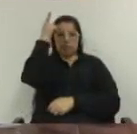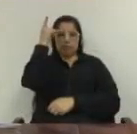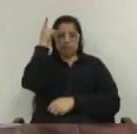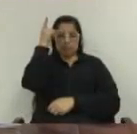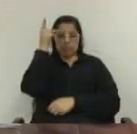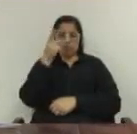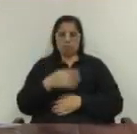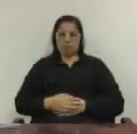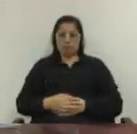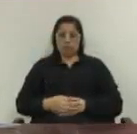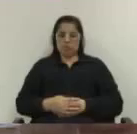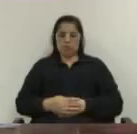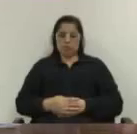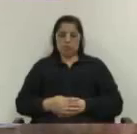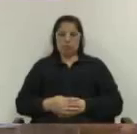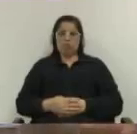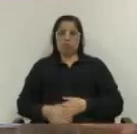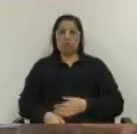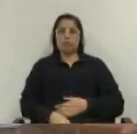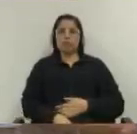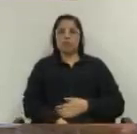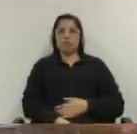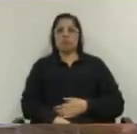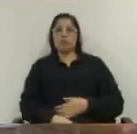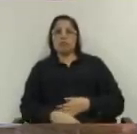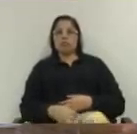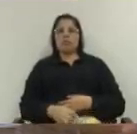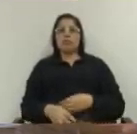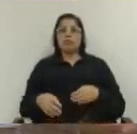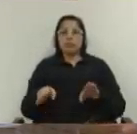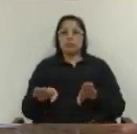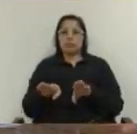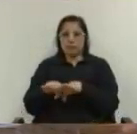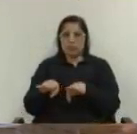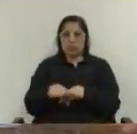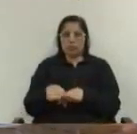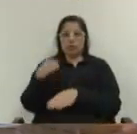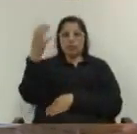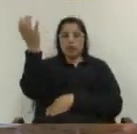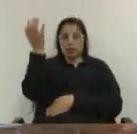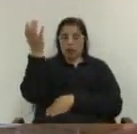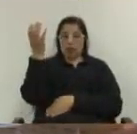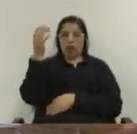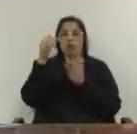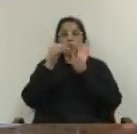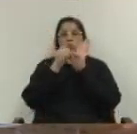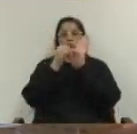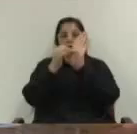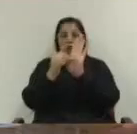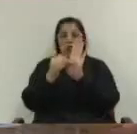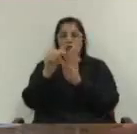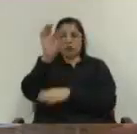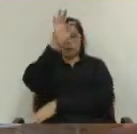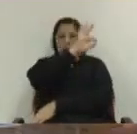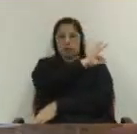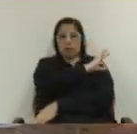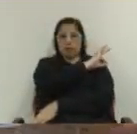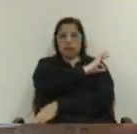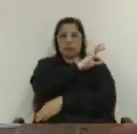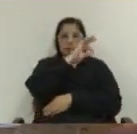Paulo Junqueira Radiche. Quero salientar que o prefeito Dr. Paulo Junqueira Radiche e